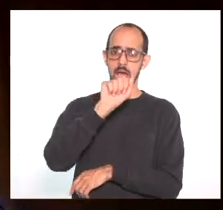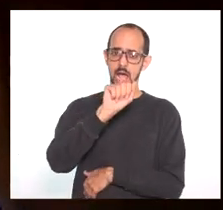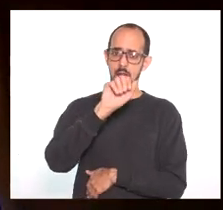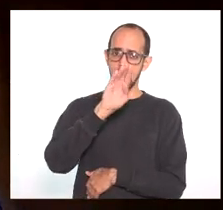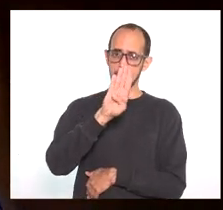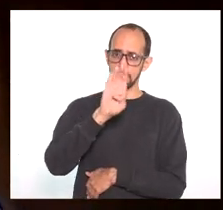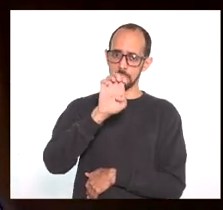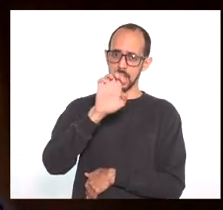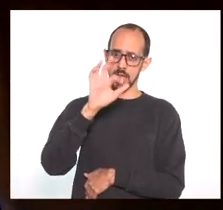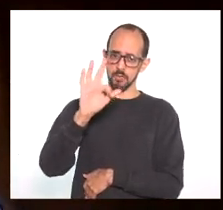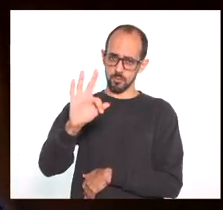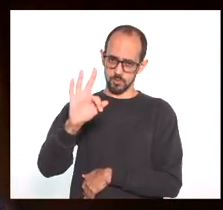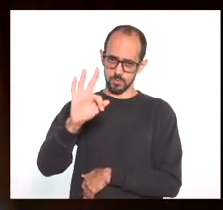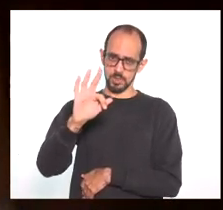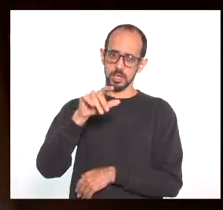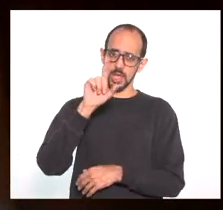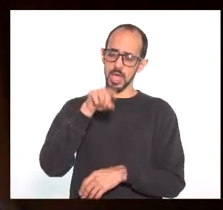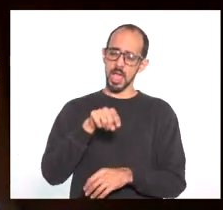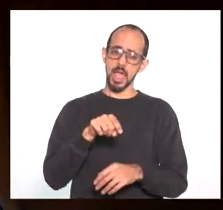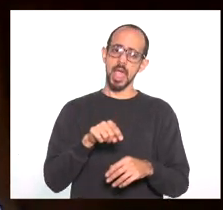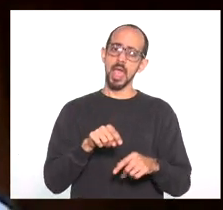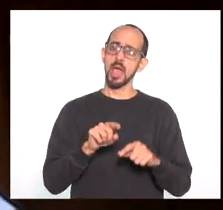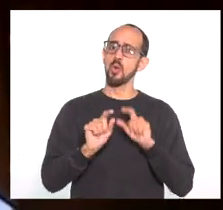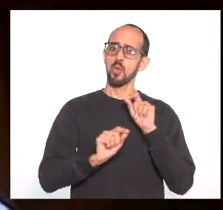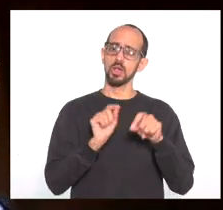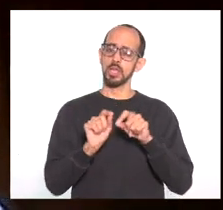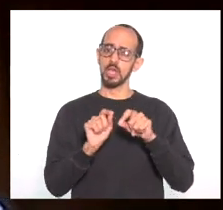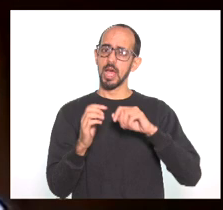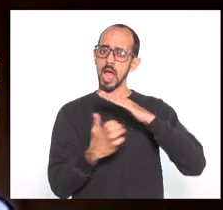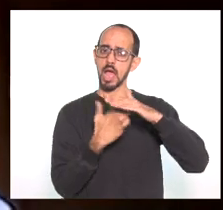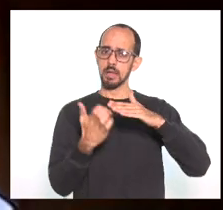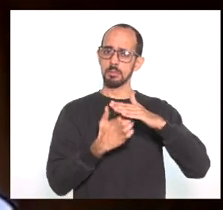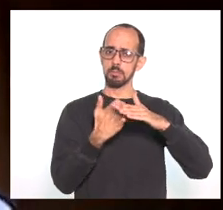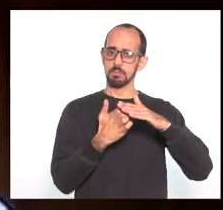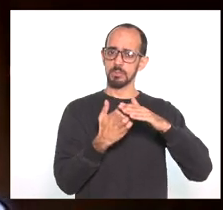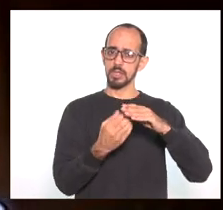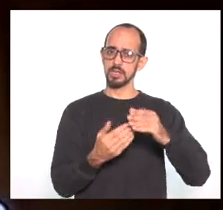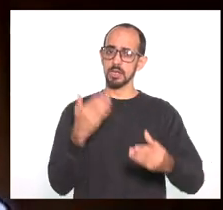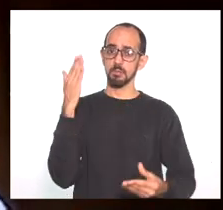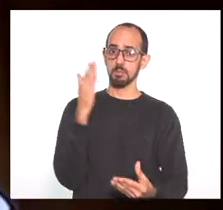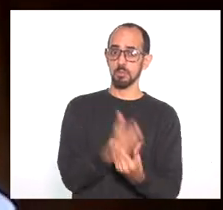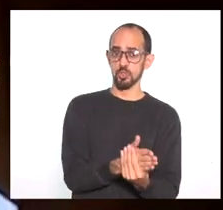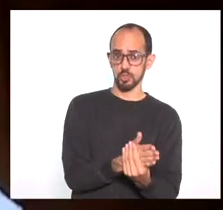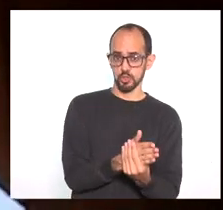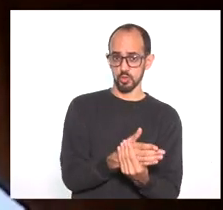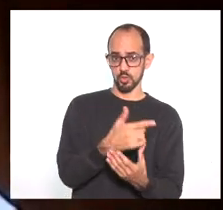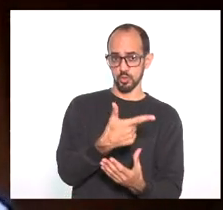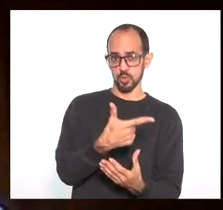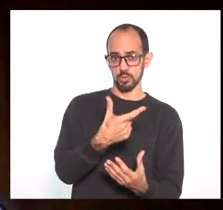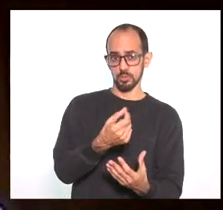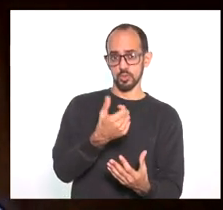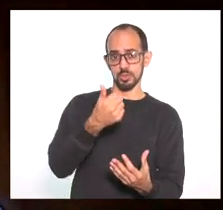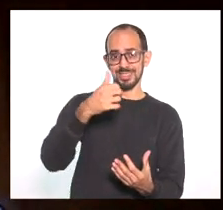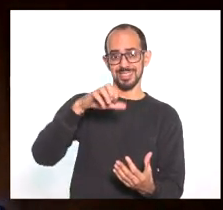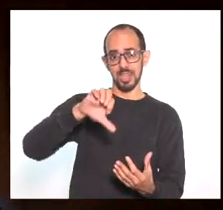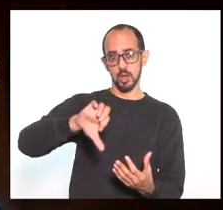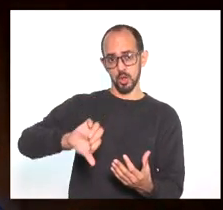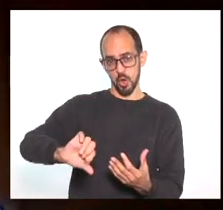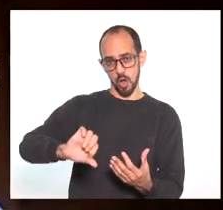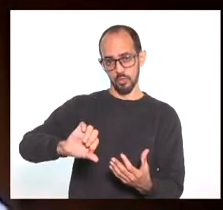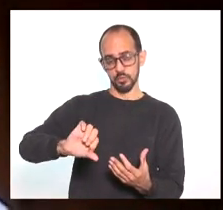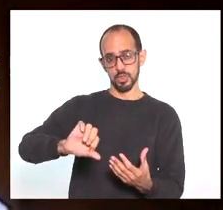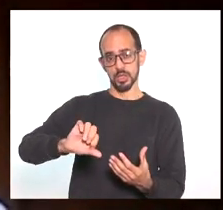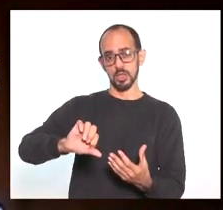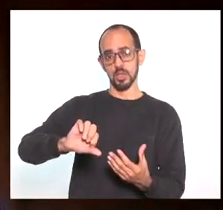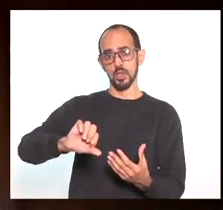sabemos, foi quem ajuizou, no ano de 2019, uma ação direta de